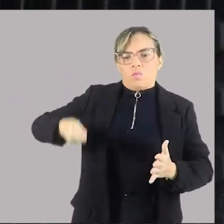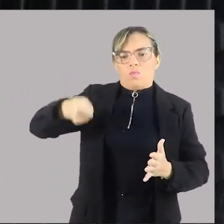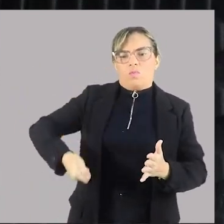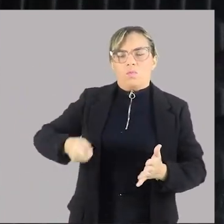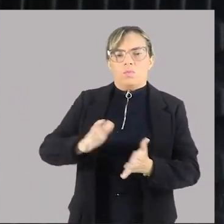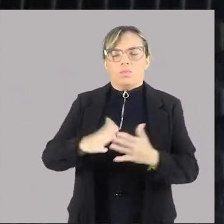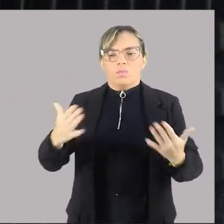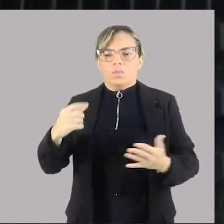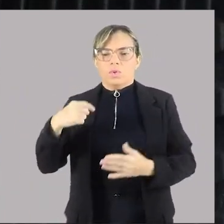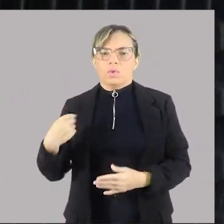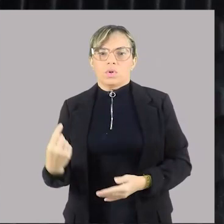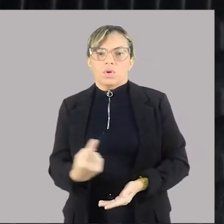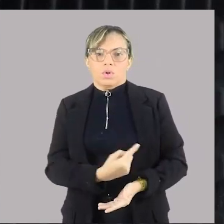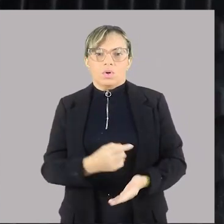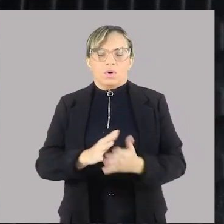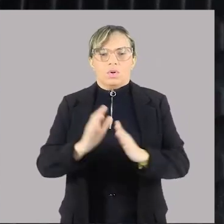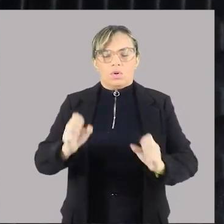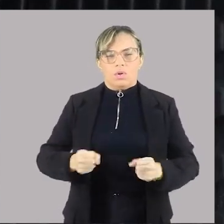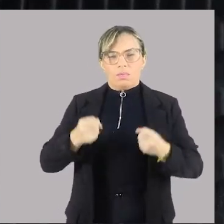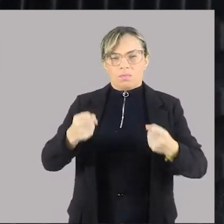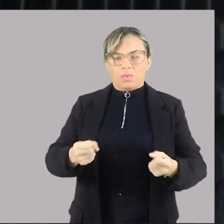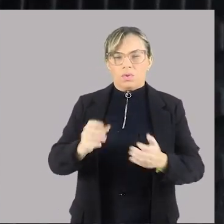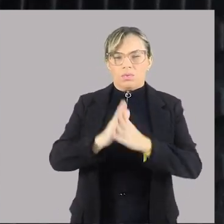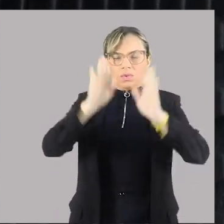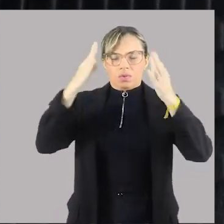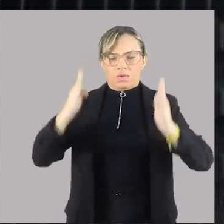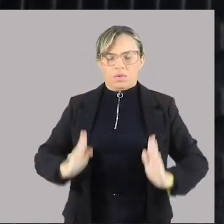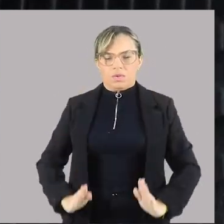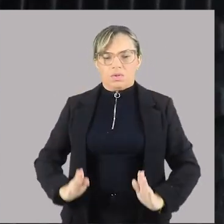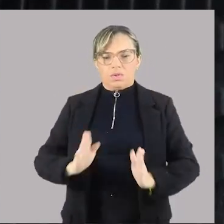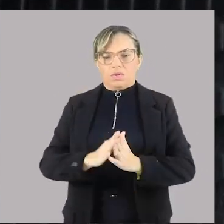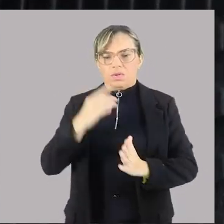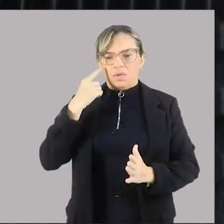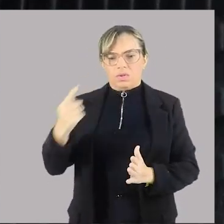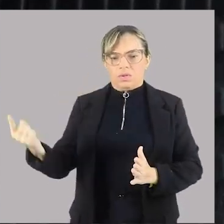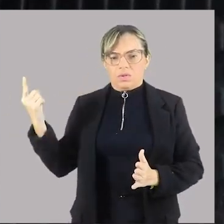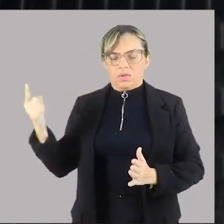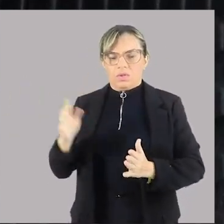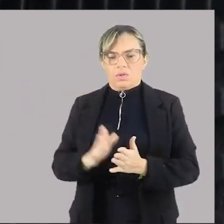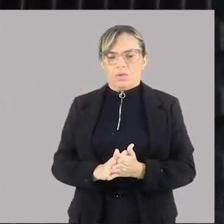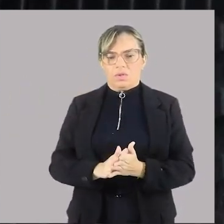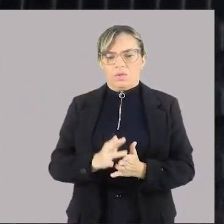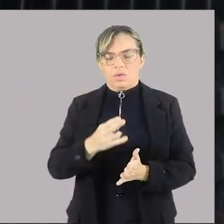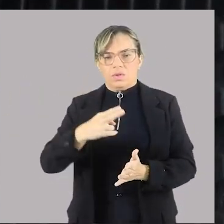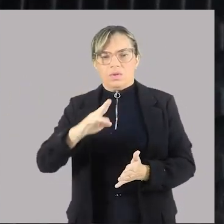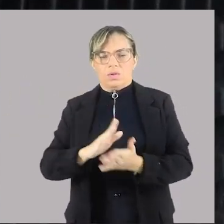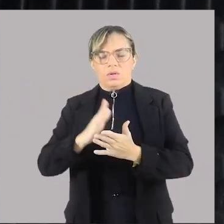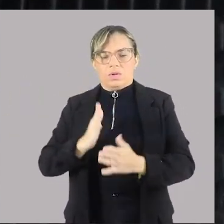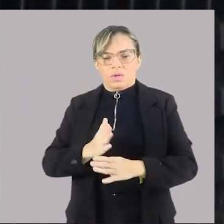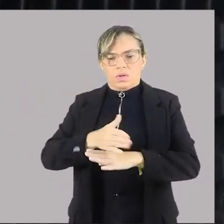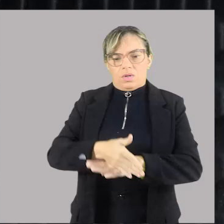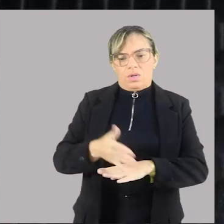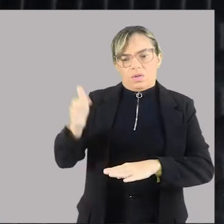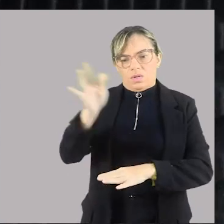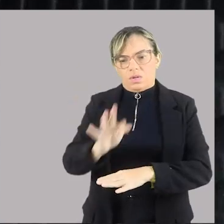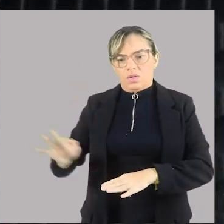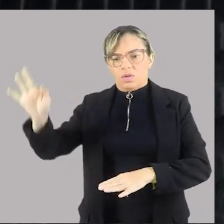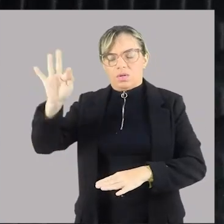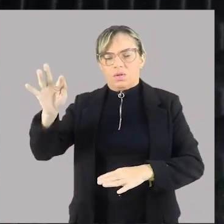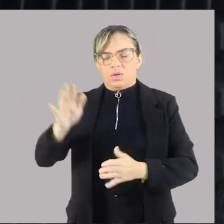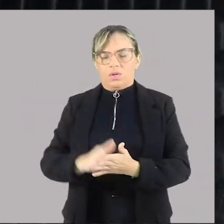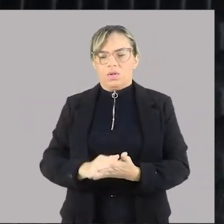autoritário que nós podemos observar também a partir de nomeação de interventores federais nos